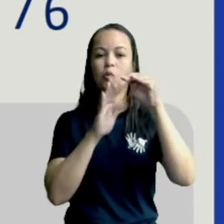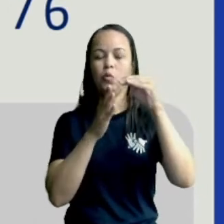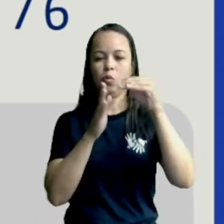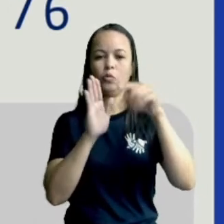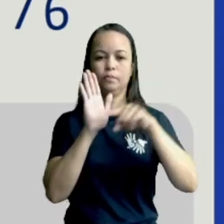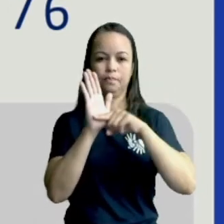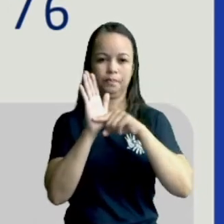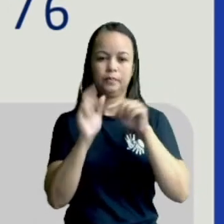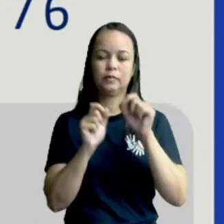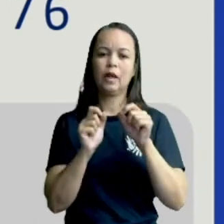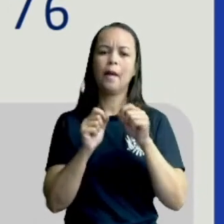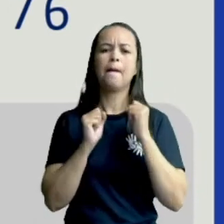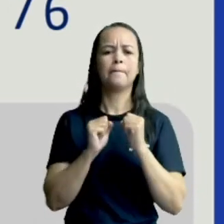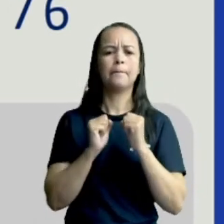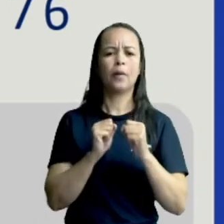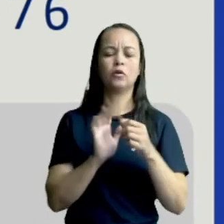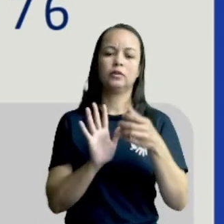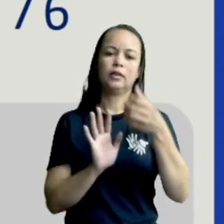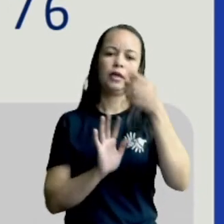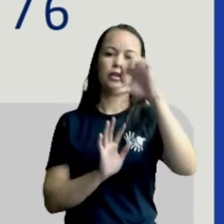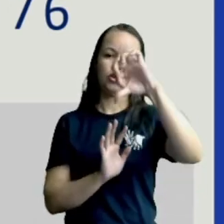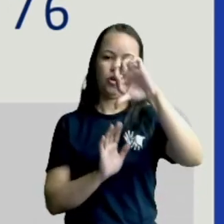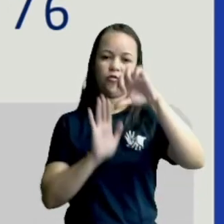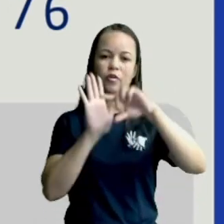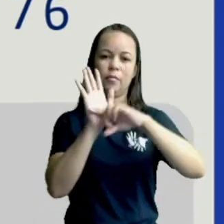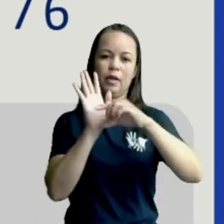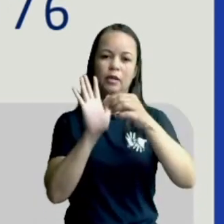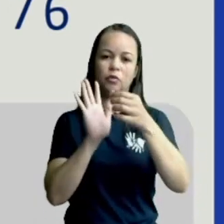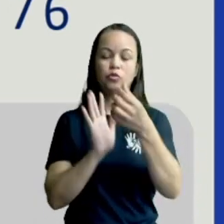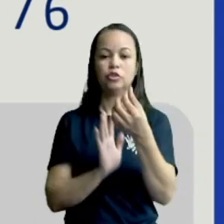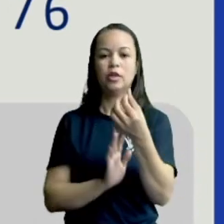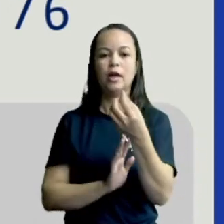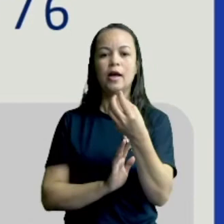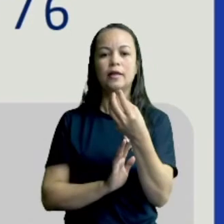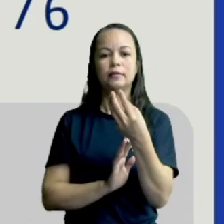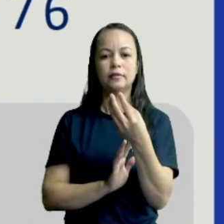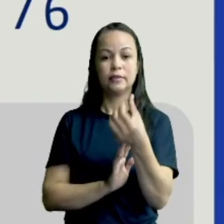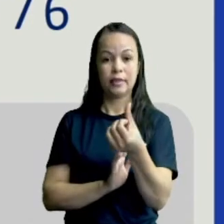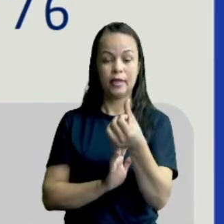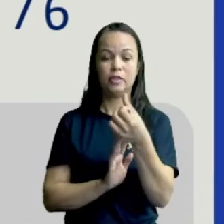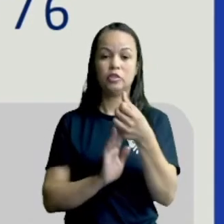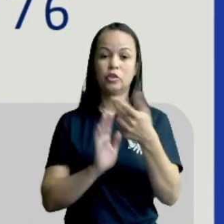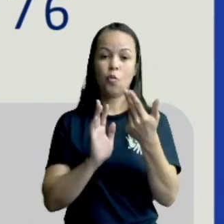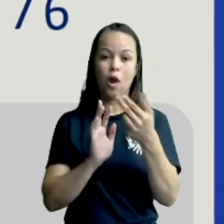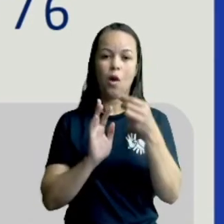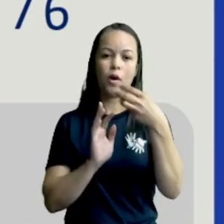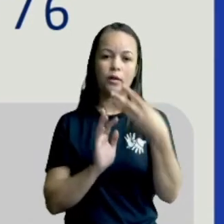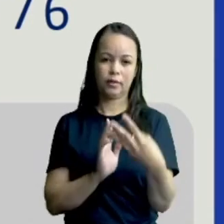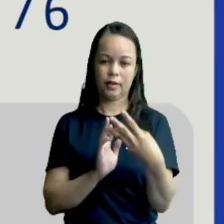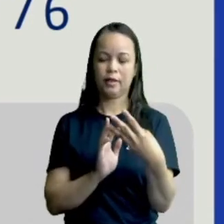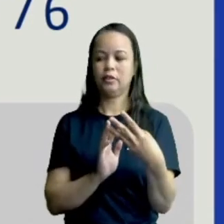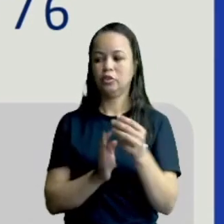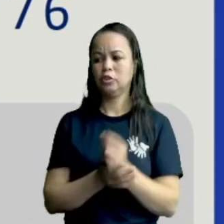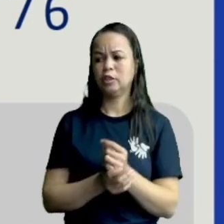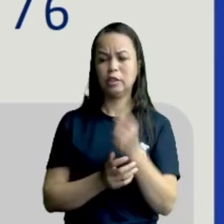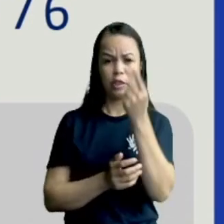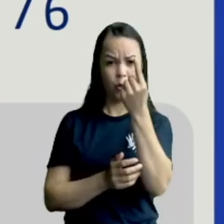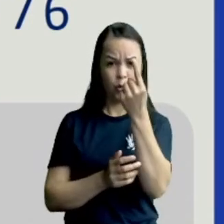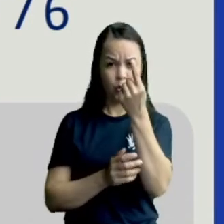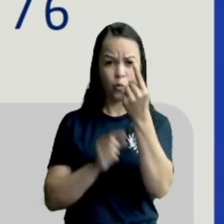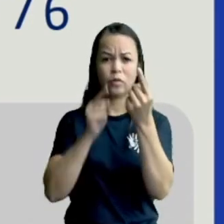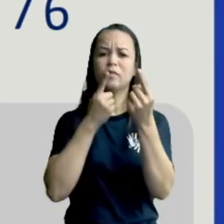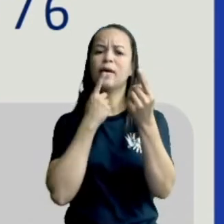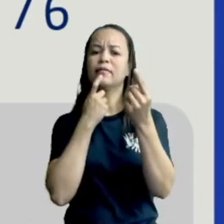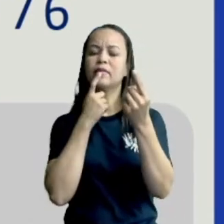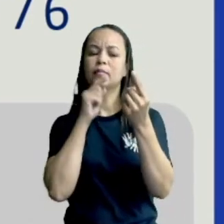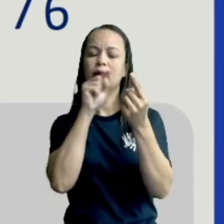eu posso subtrair com 6. 9 menos 6, 3. Opa! E 1 menos 1, porque é o que sobra ali também, ó, na parte vermelha, que a